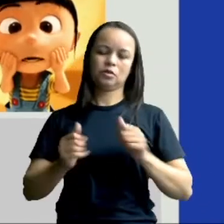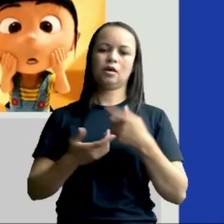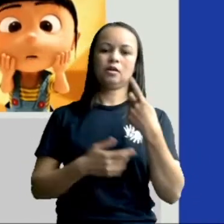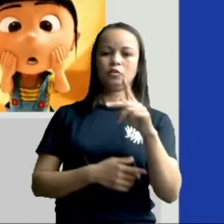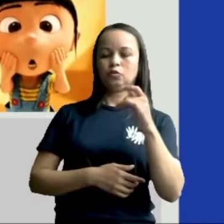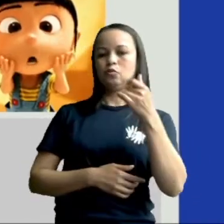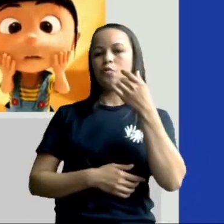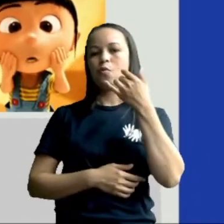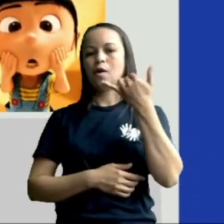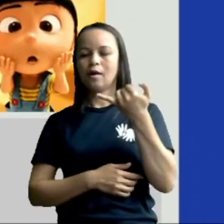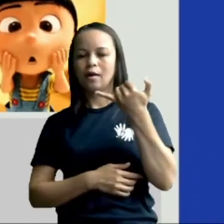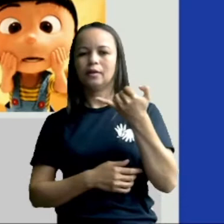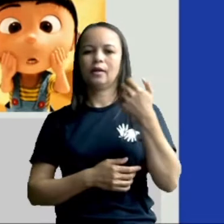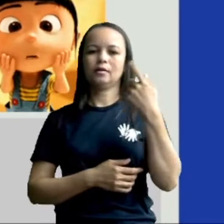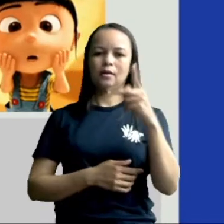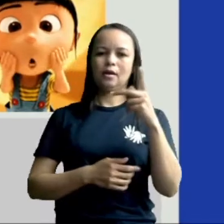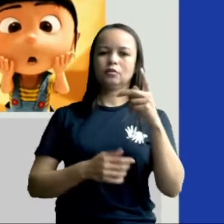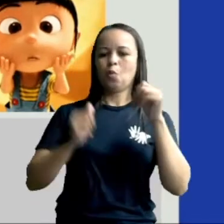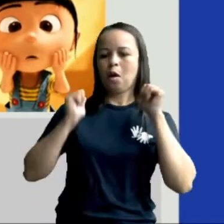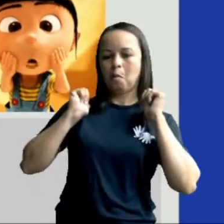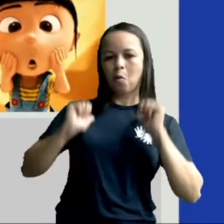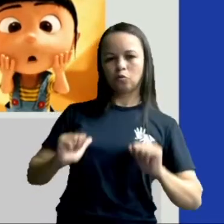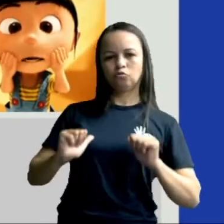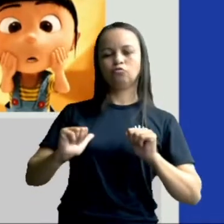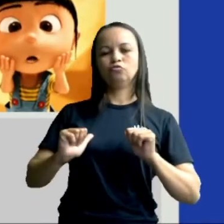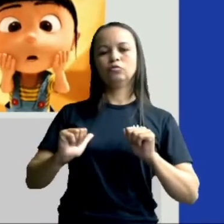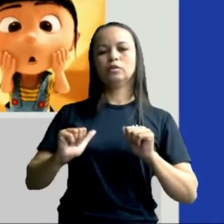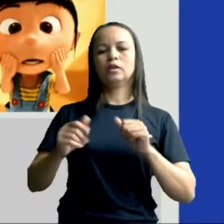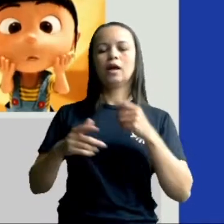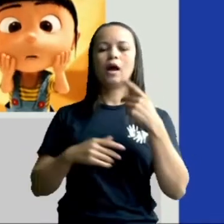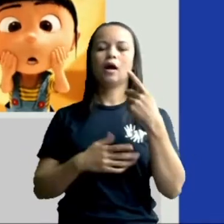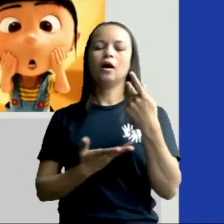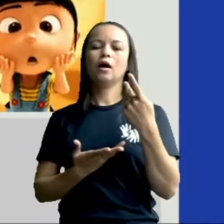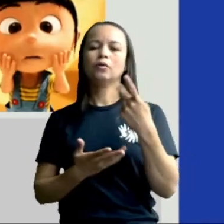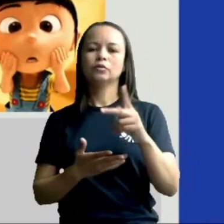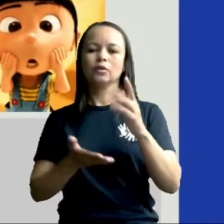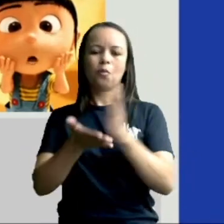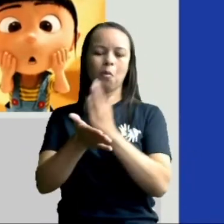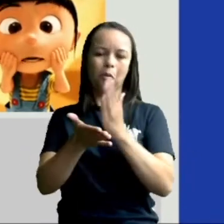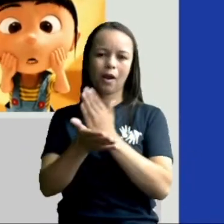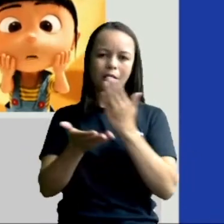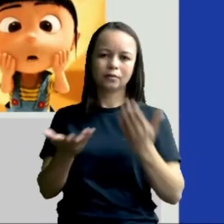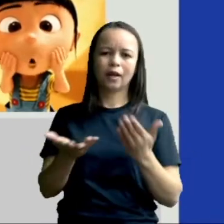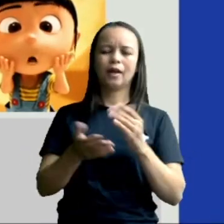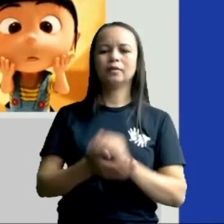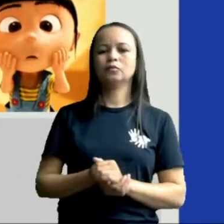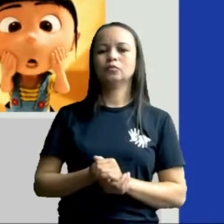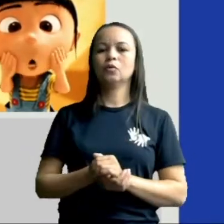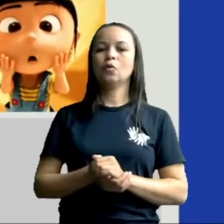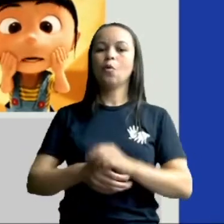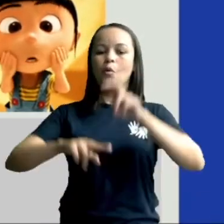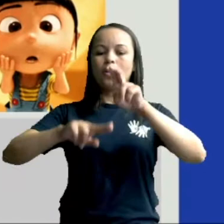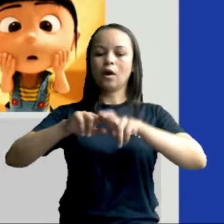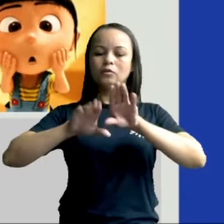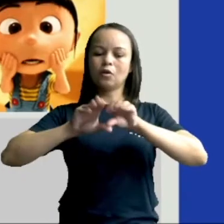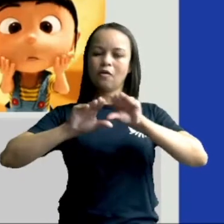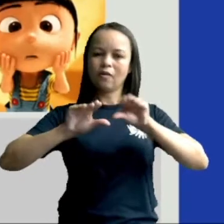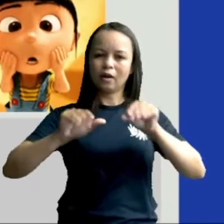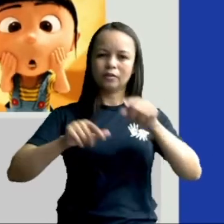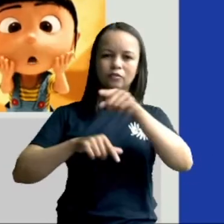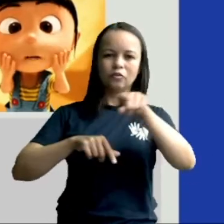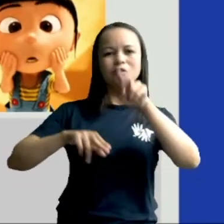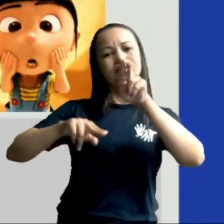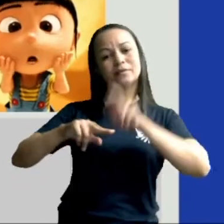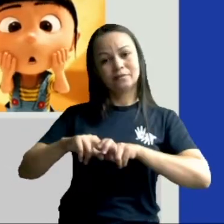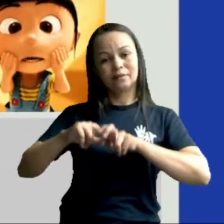caneta, a sua mochila, o seu caderninho de ir para a escola, o sofá em que você está